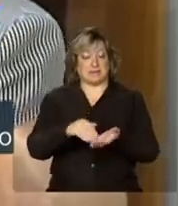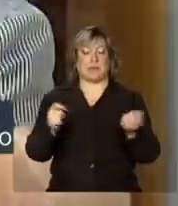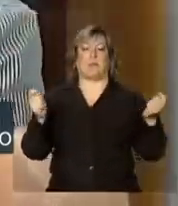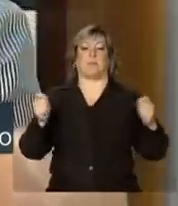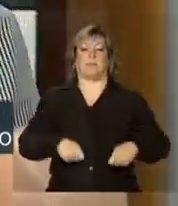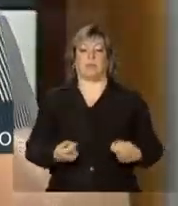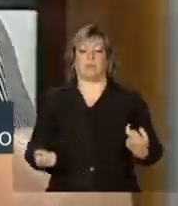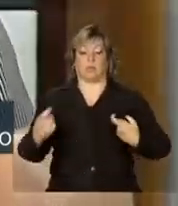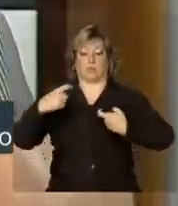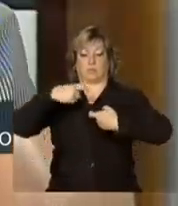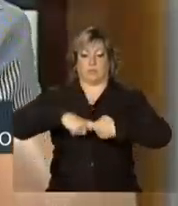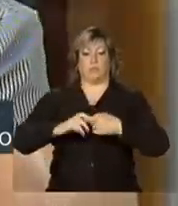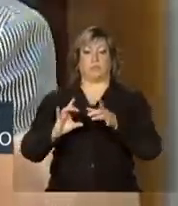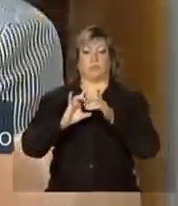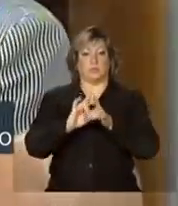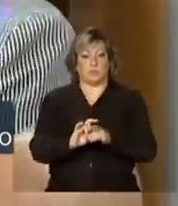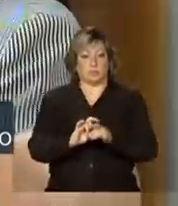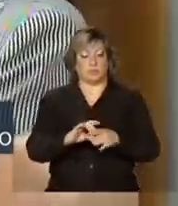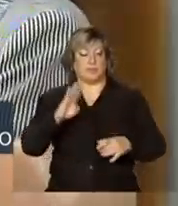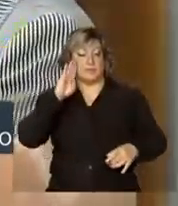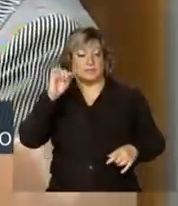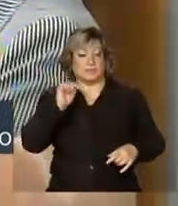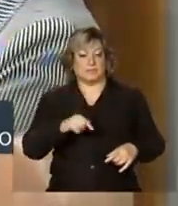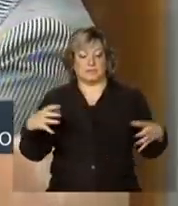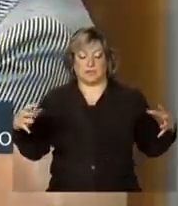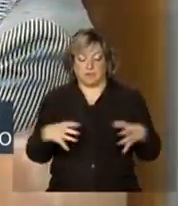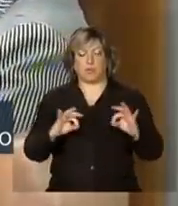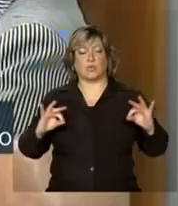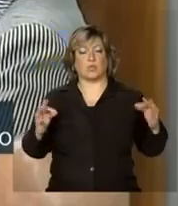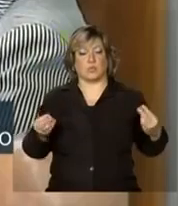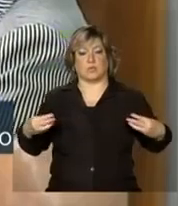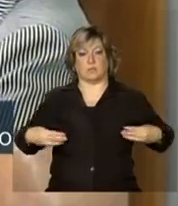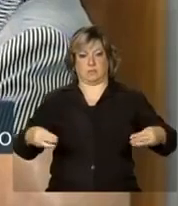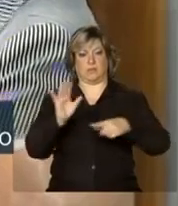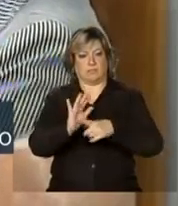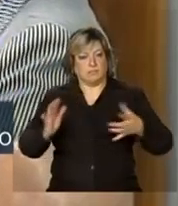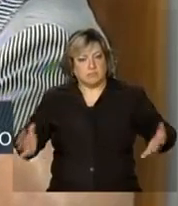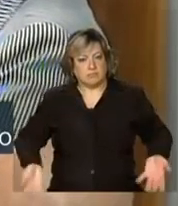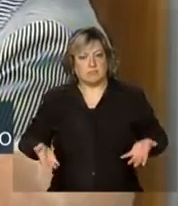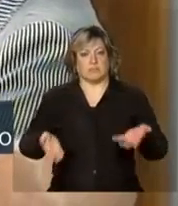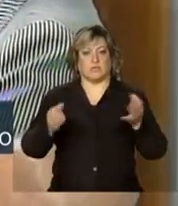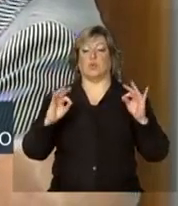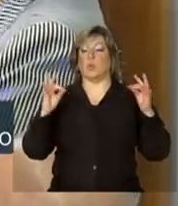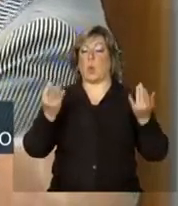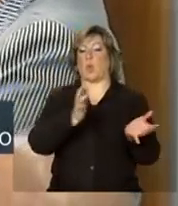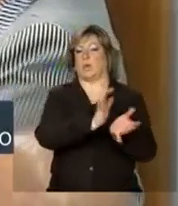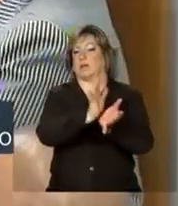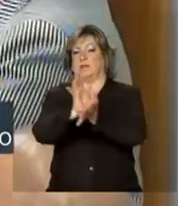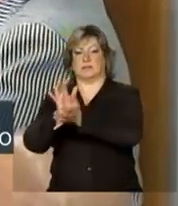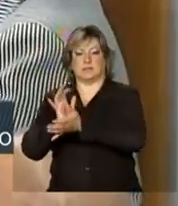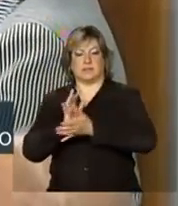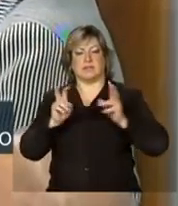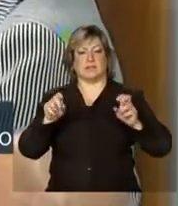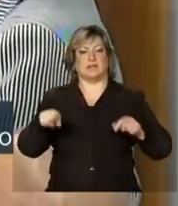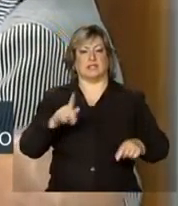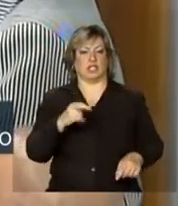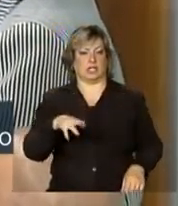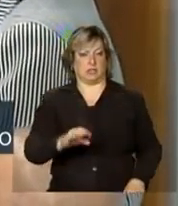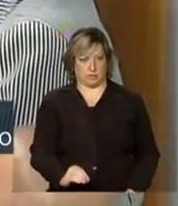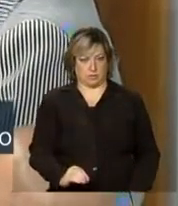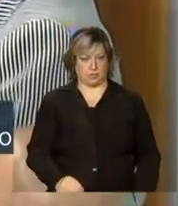fosse e é o ponto impulsionador para todas as áreas da temática de